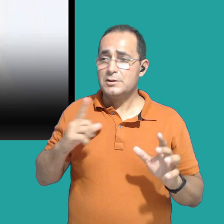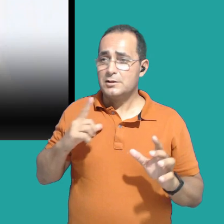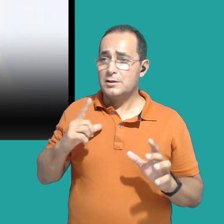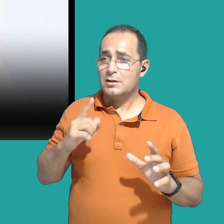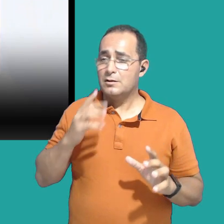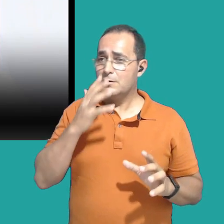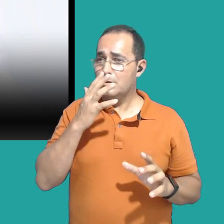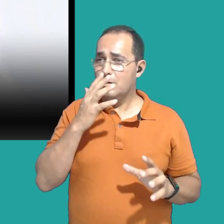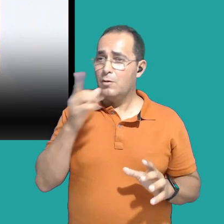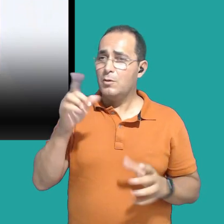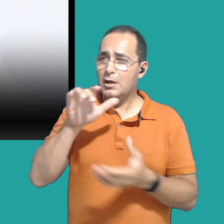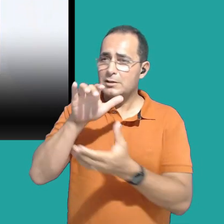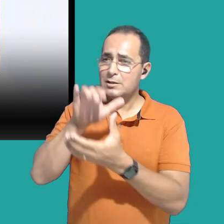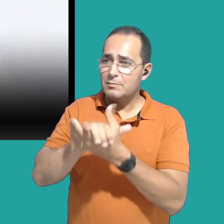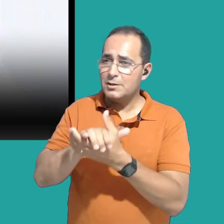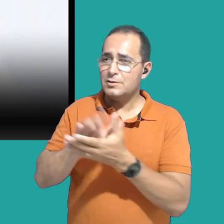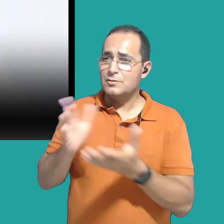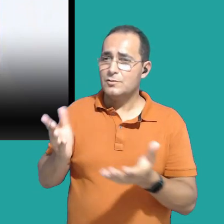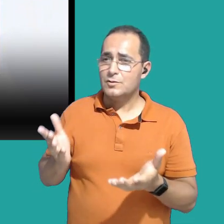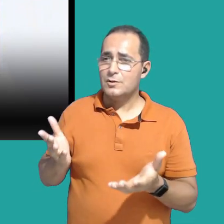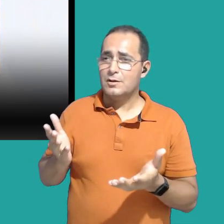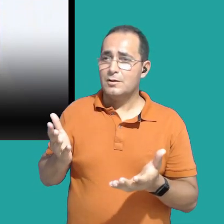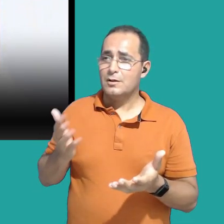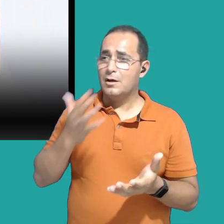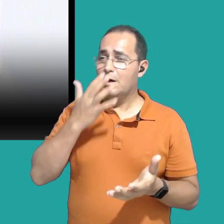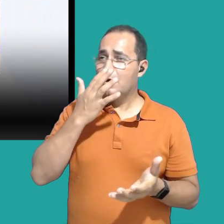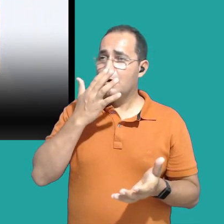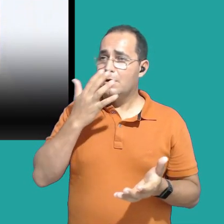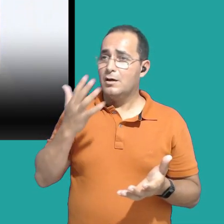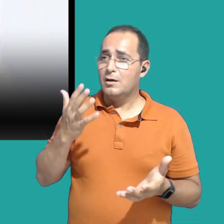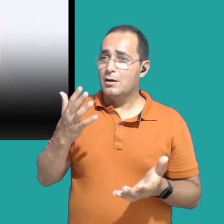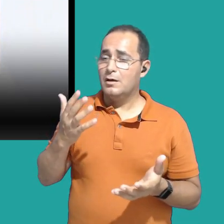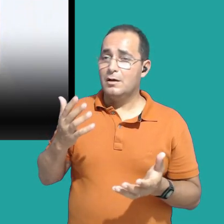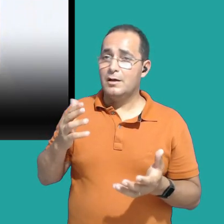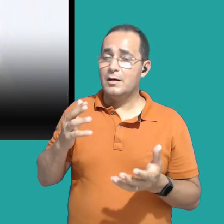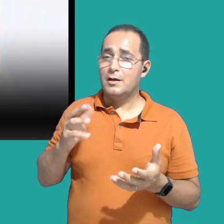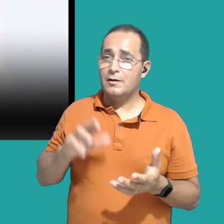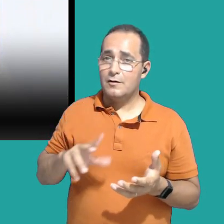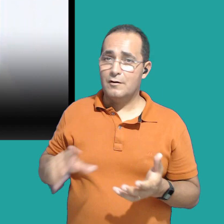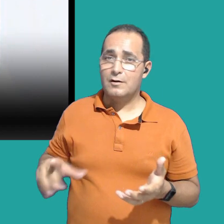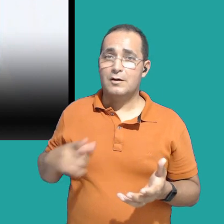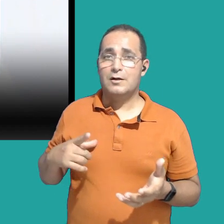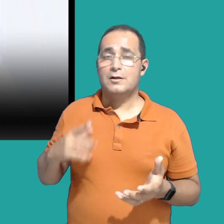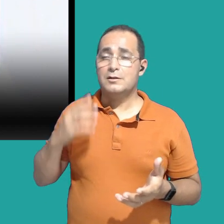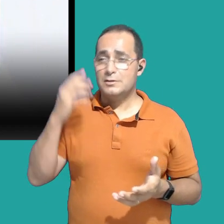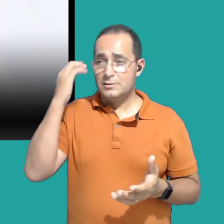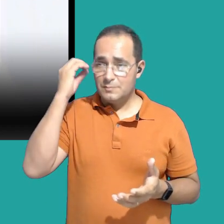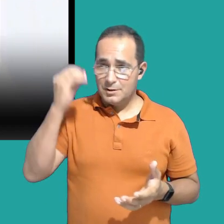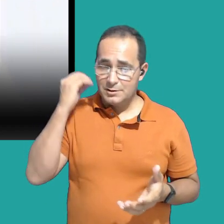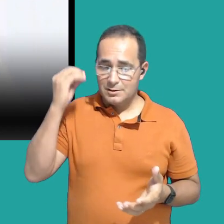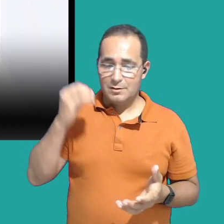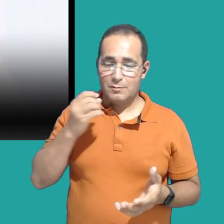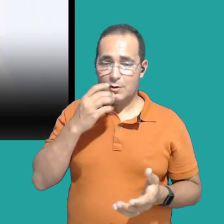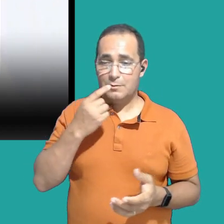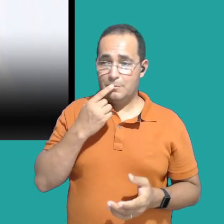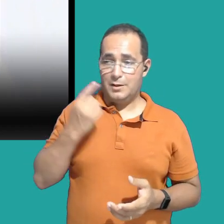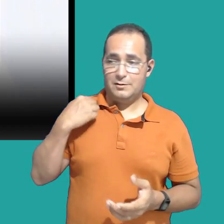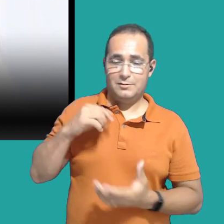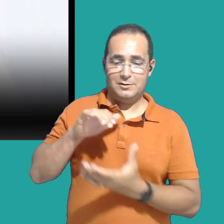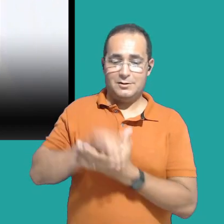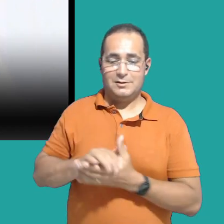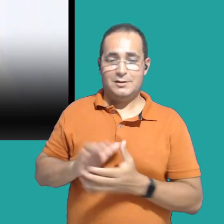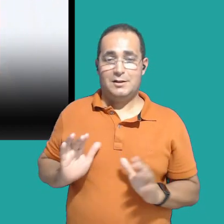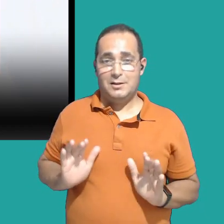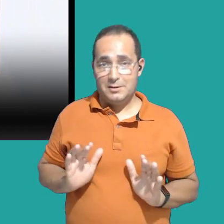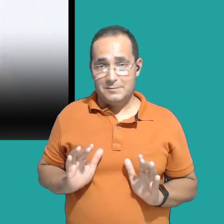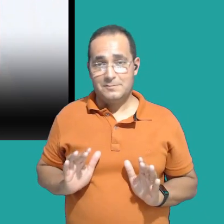coisas assim, tanto no cotidiano, mas também, olha, um casamento, sabe? É algo que realmente, quem casou, tudo. Né? Quem teve experiência